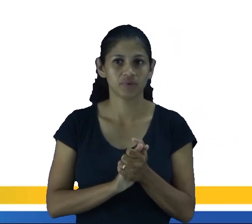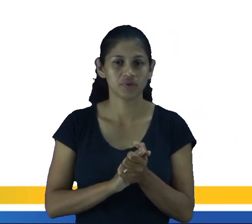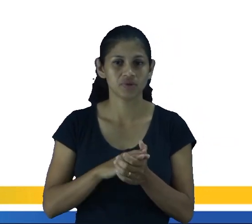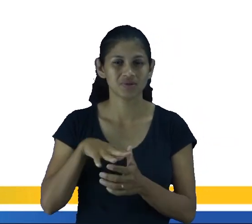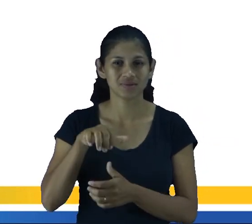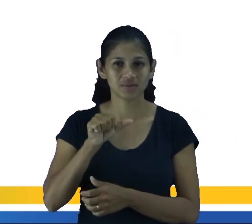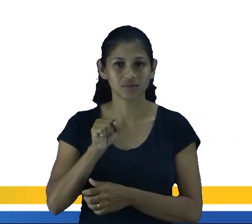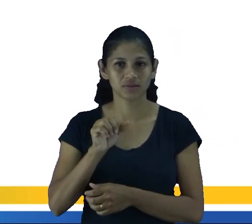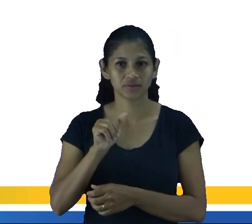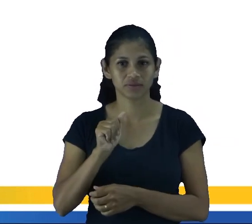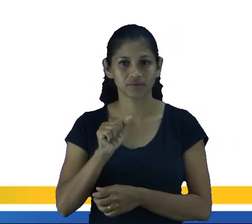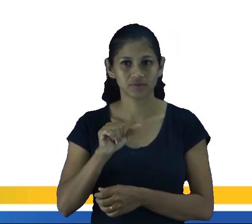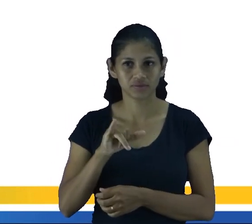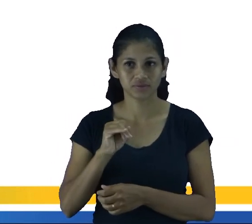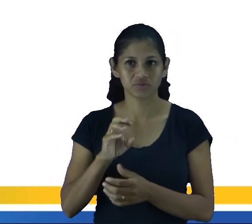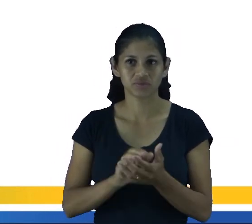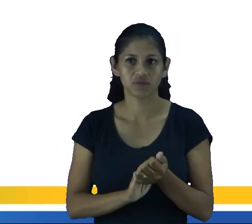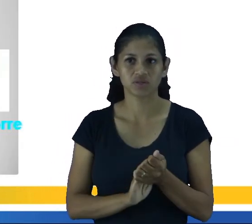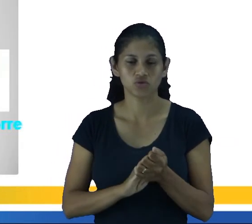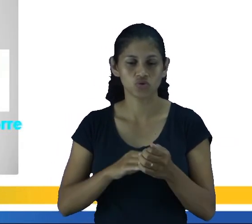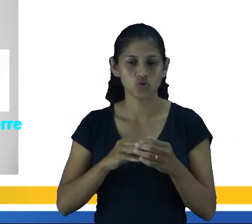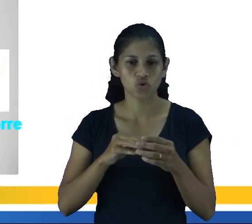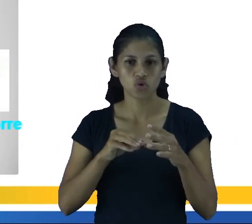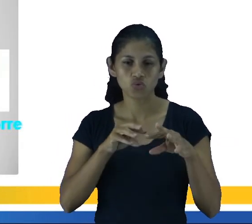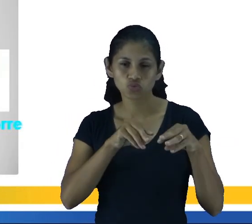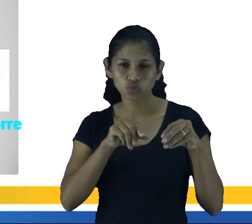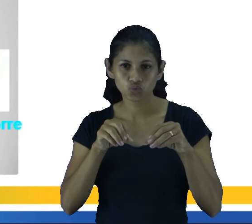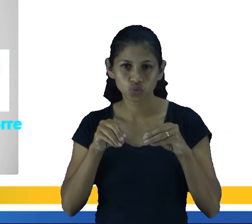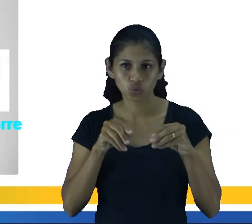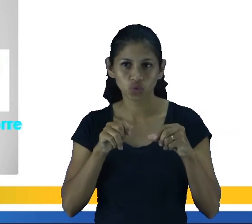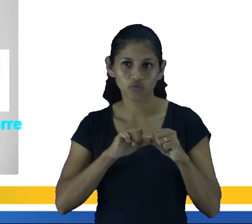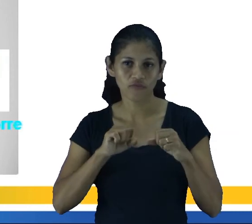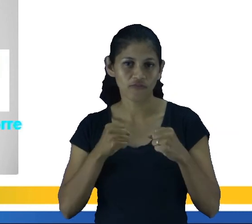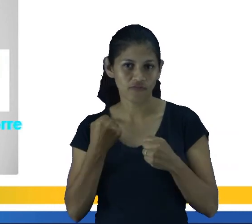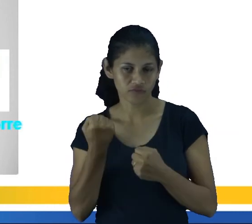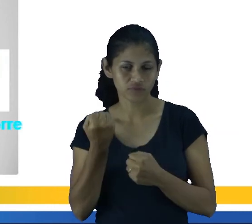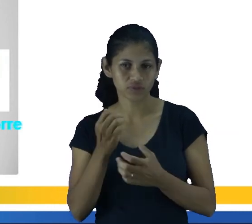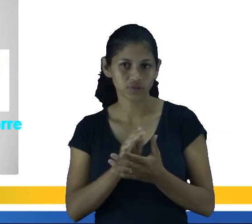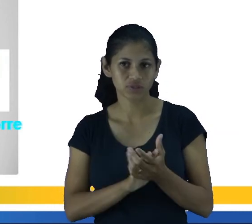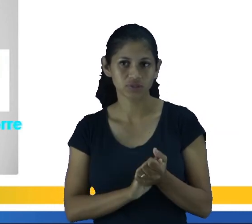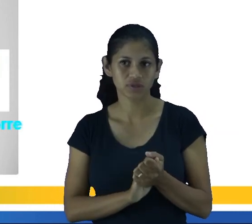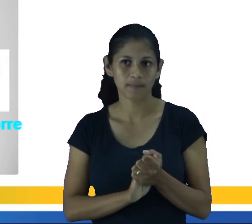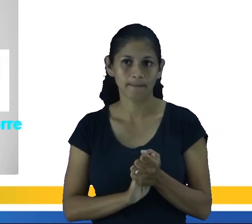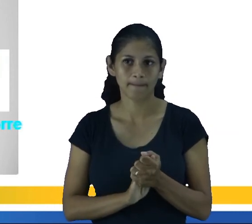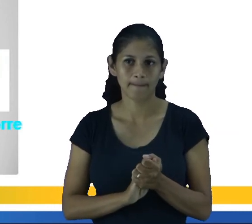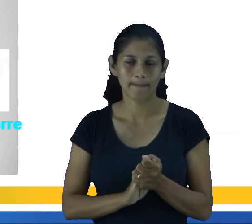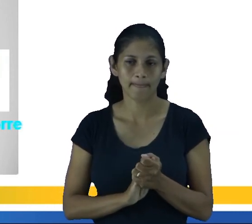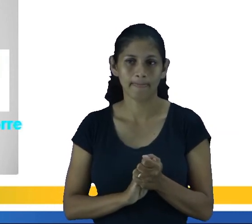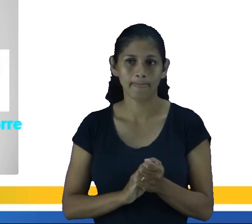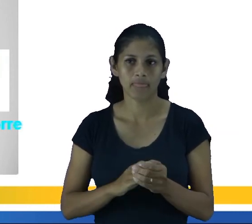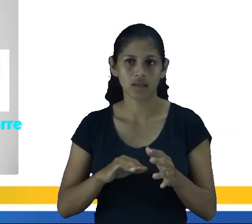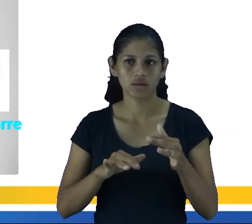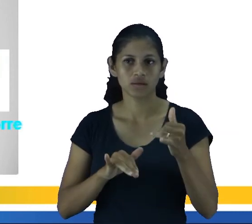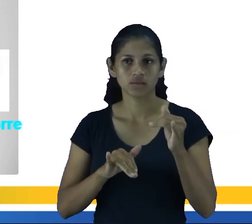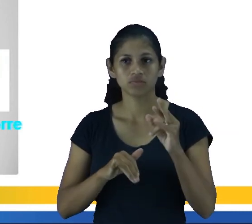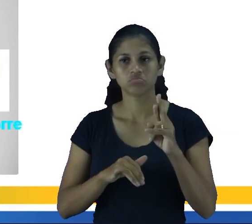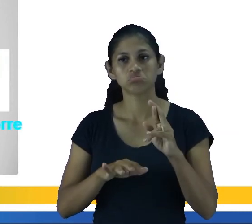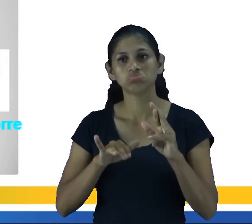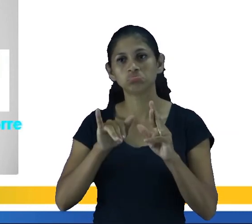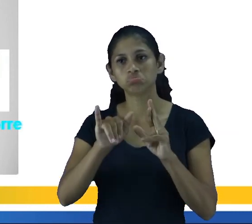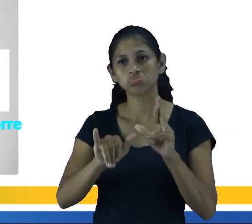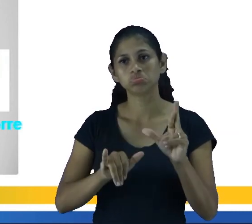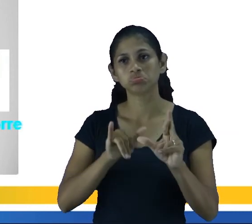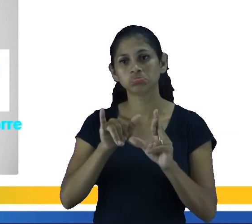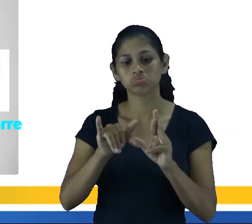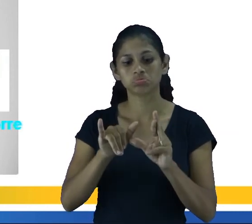que forem insolúveis vão ser fracos. Então, aqui, ó, a gente tem essa reação. Né, a gente tem aqui a formação